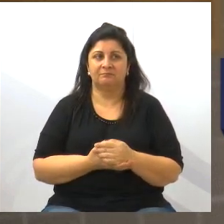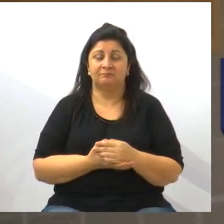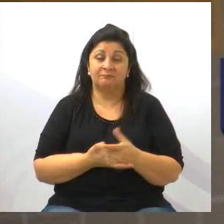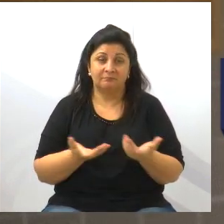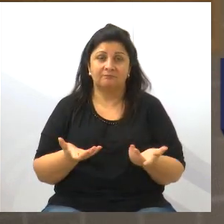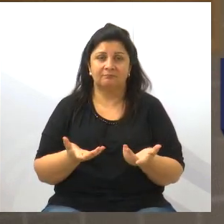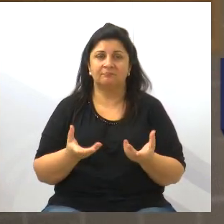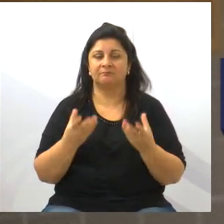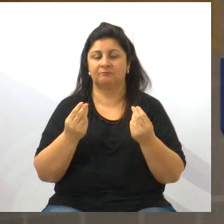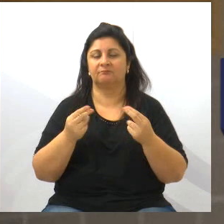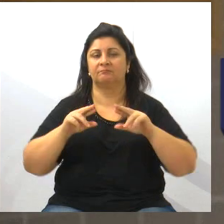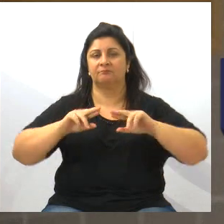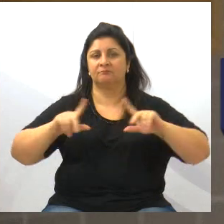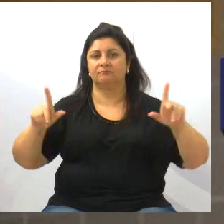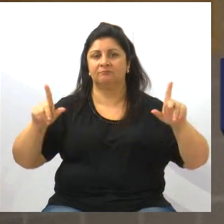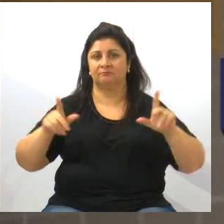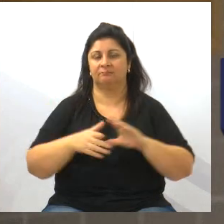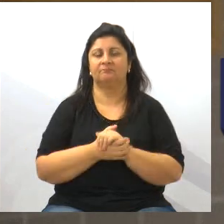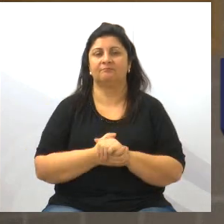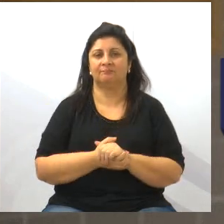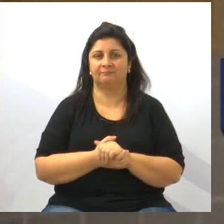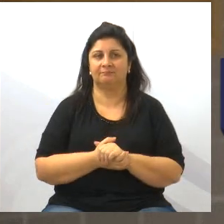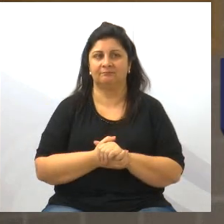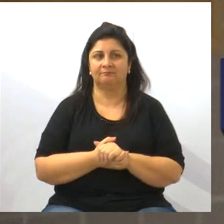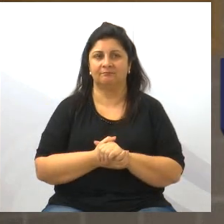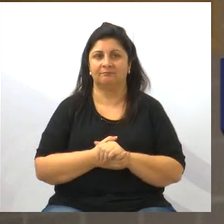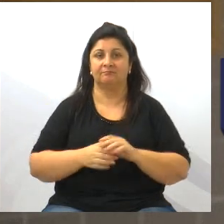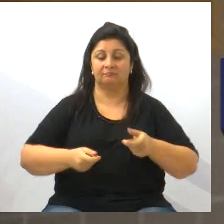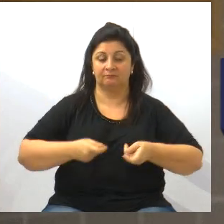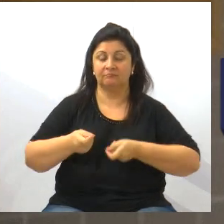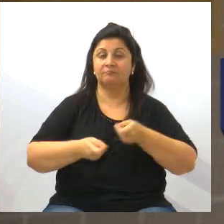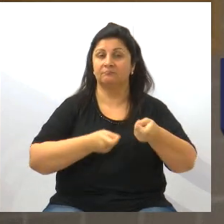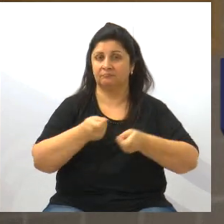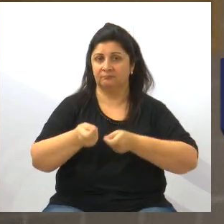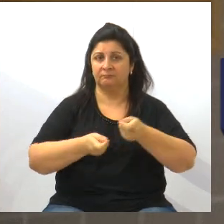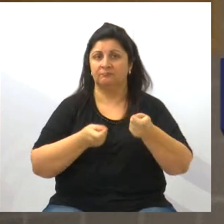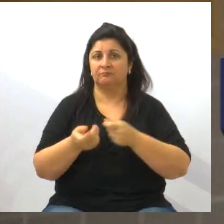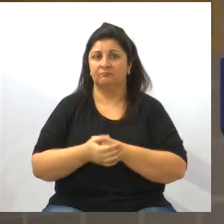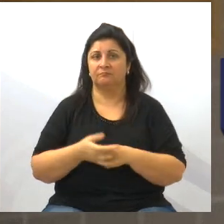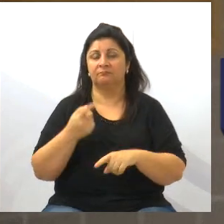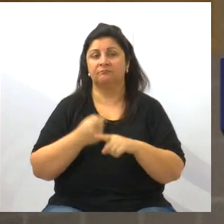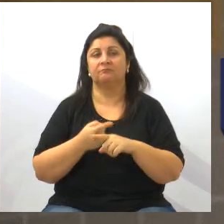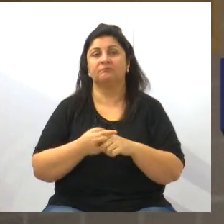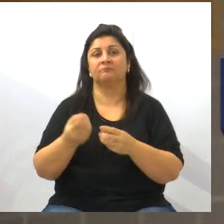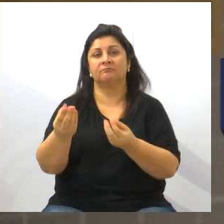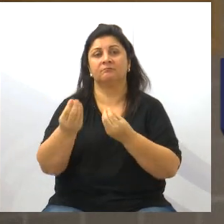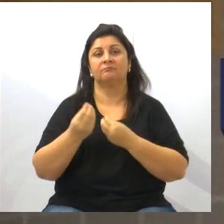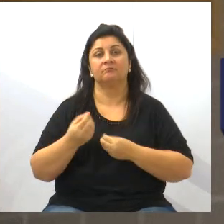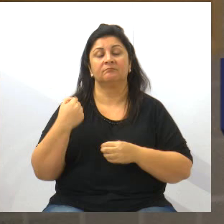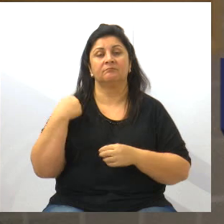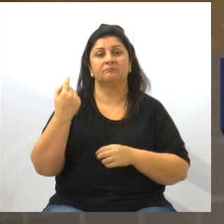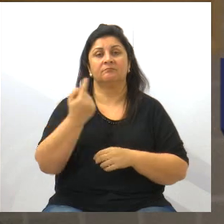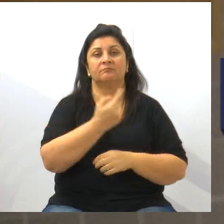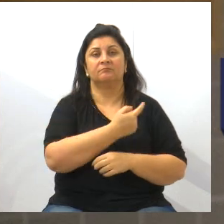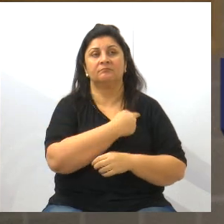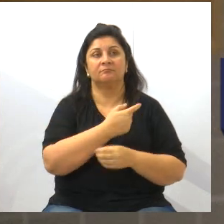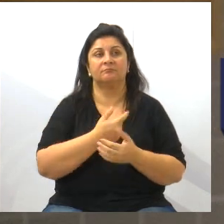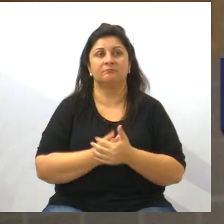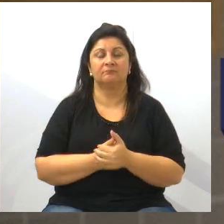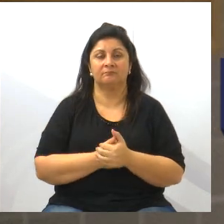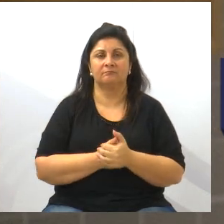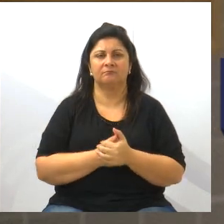faz muita diferença, né, na gestão pública, porque traz para a gente